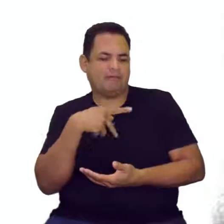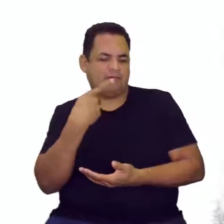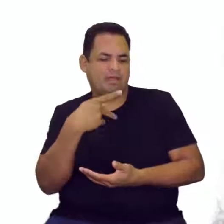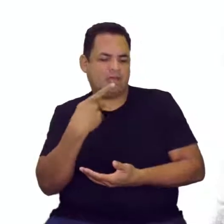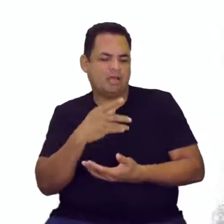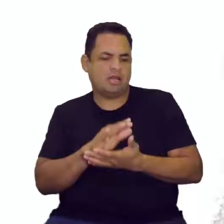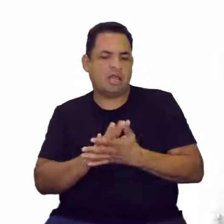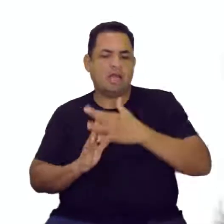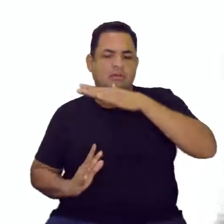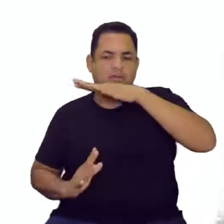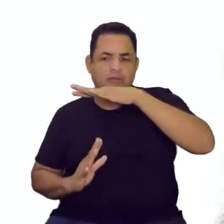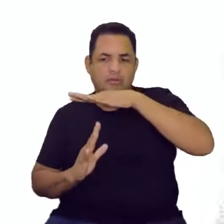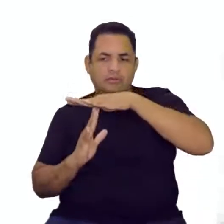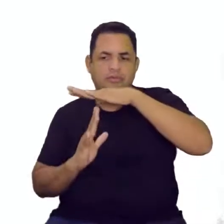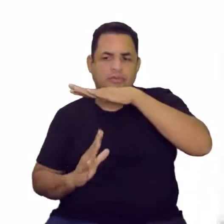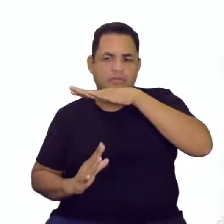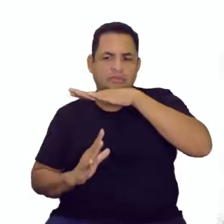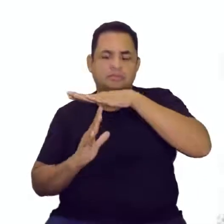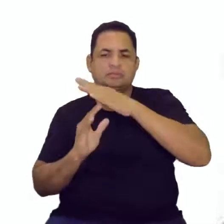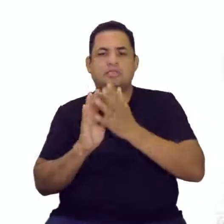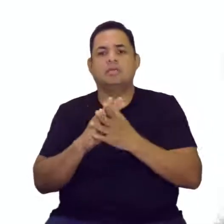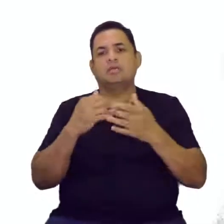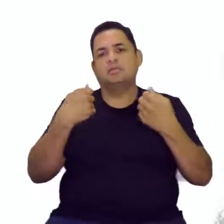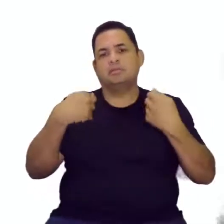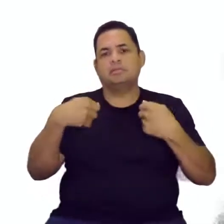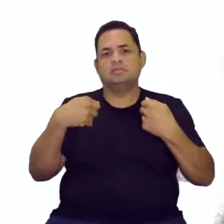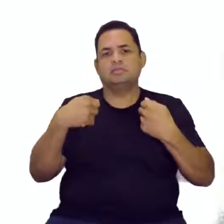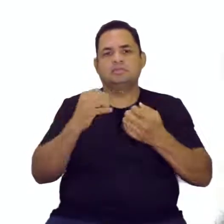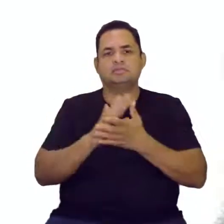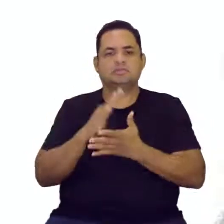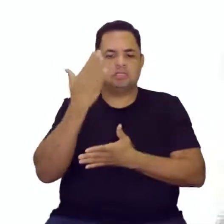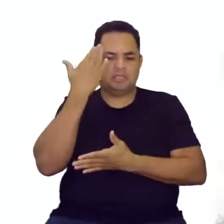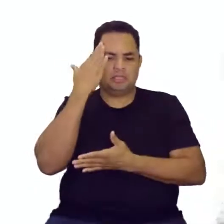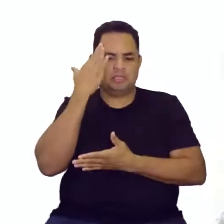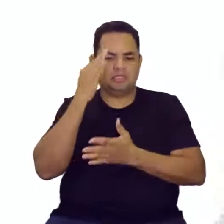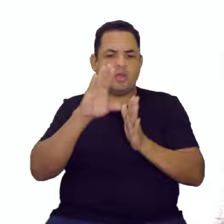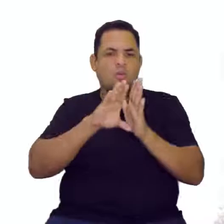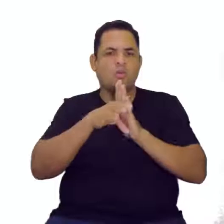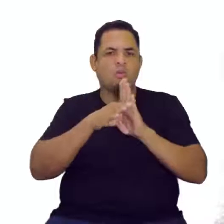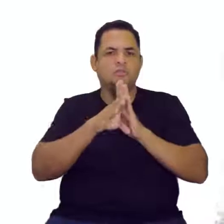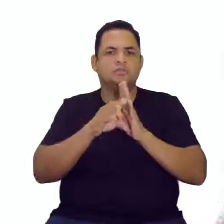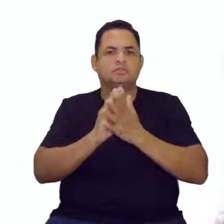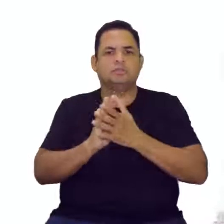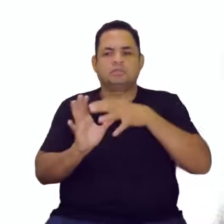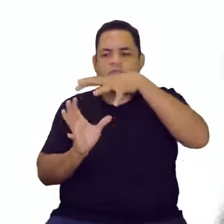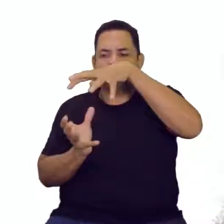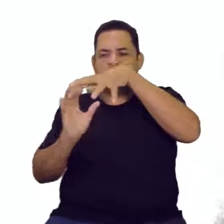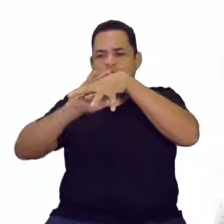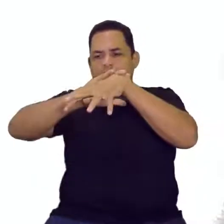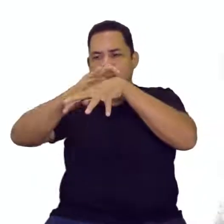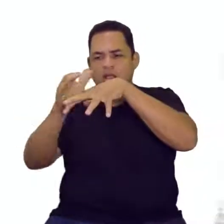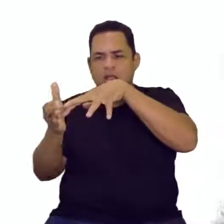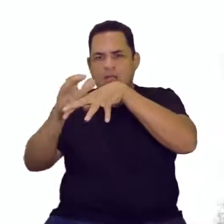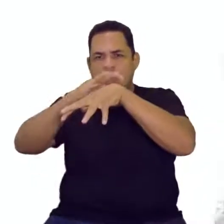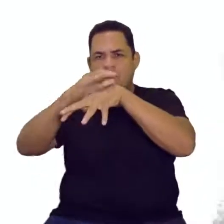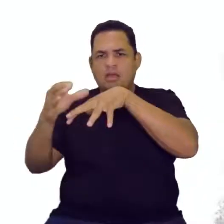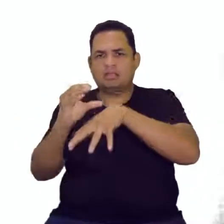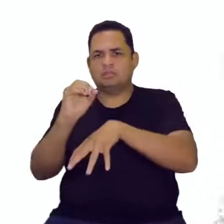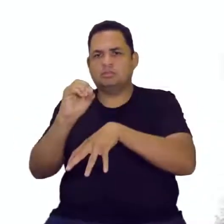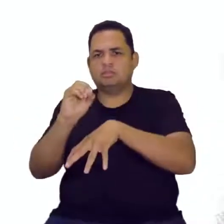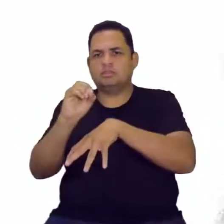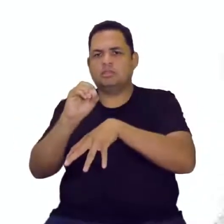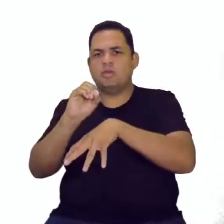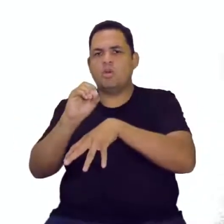estufa sem a gente entender o conceito de camada de ozônio. Esse nome vocês já devem também